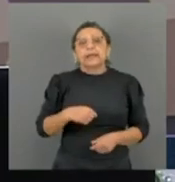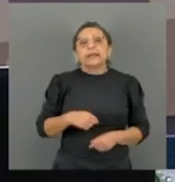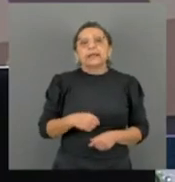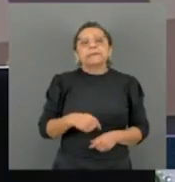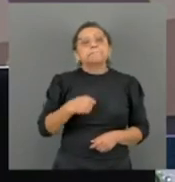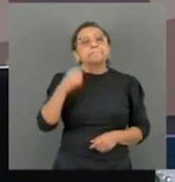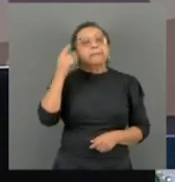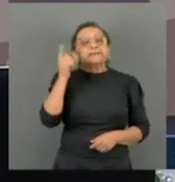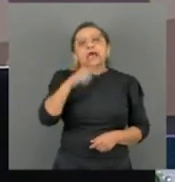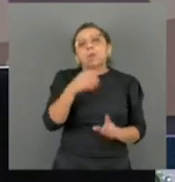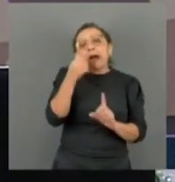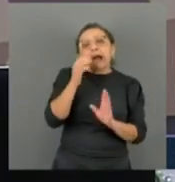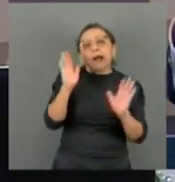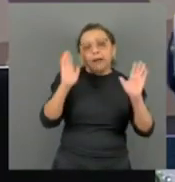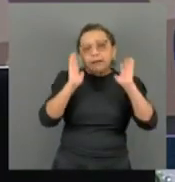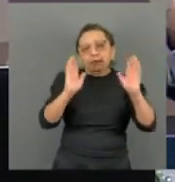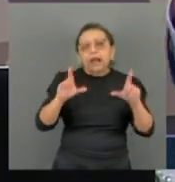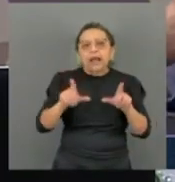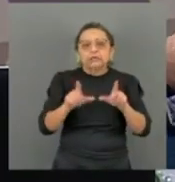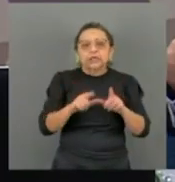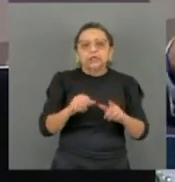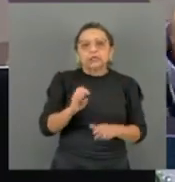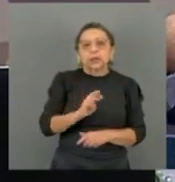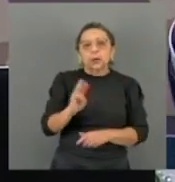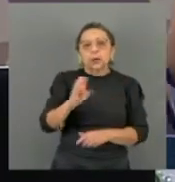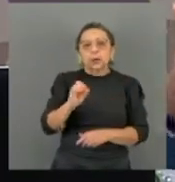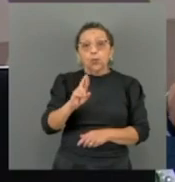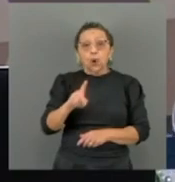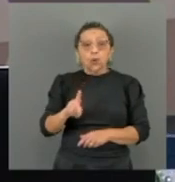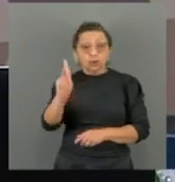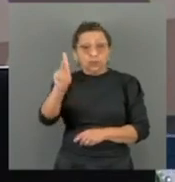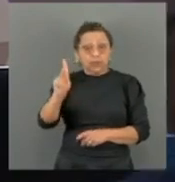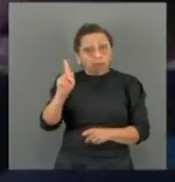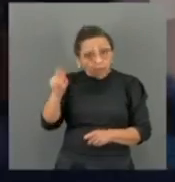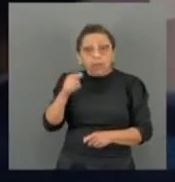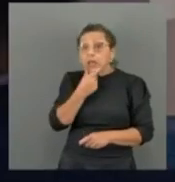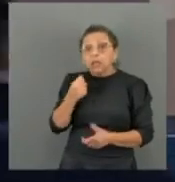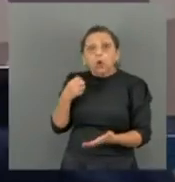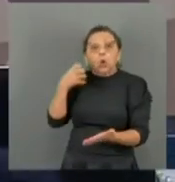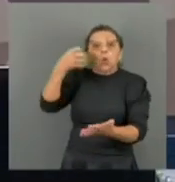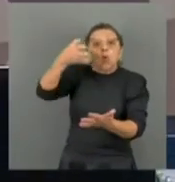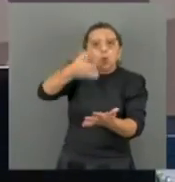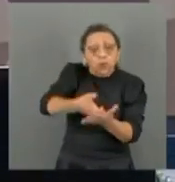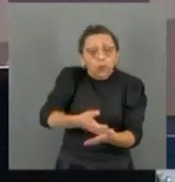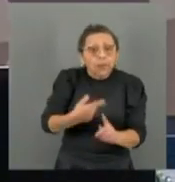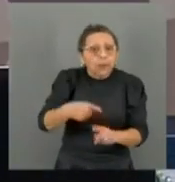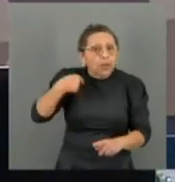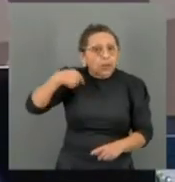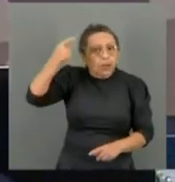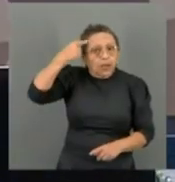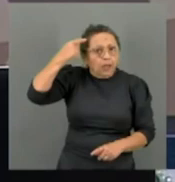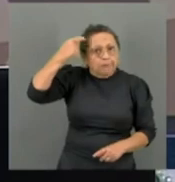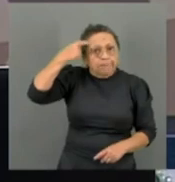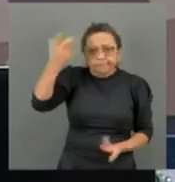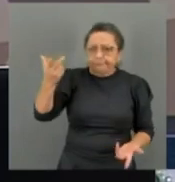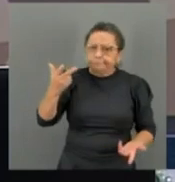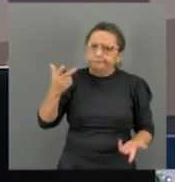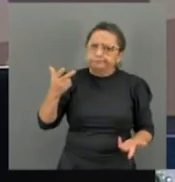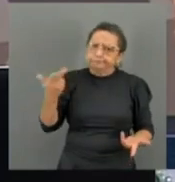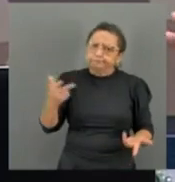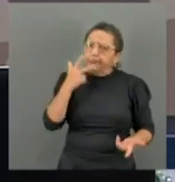woke. Ele comprou porque a cultura dentro era muito woke. Existe um debate sobre